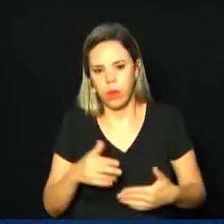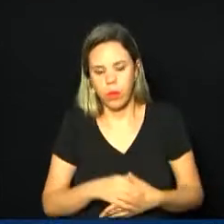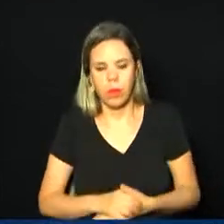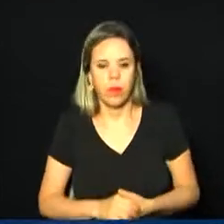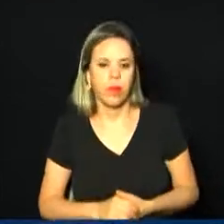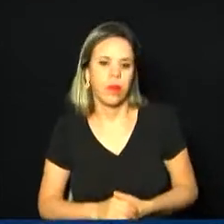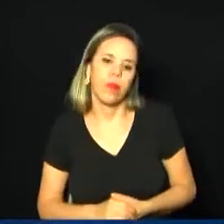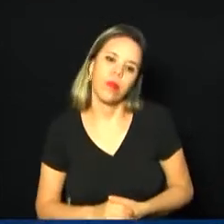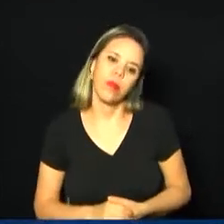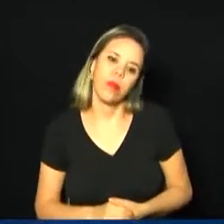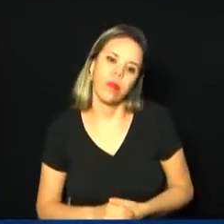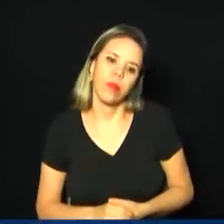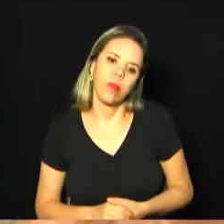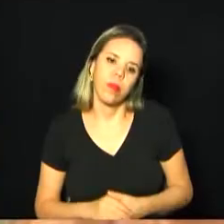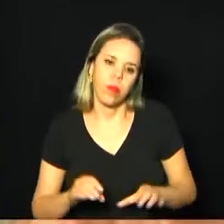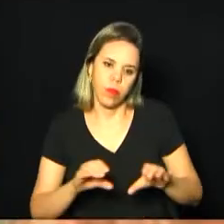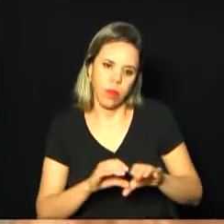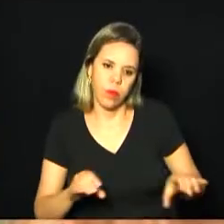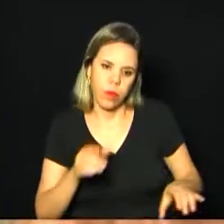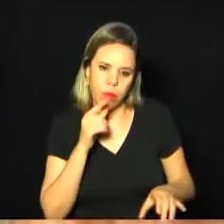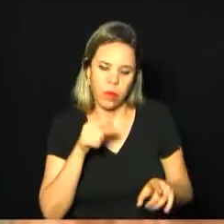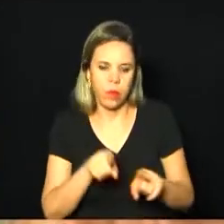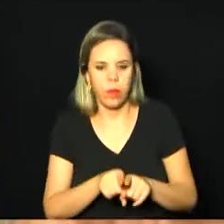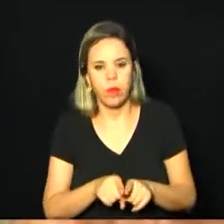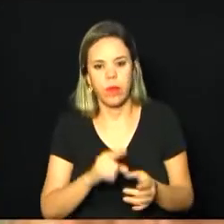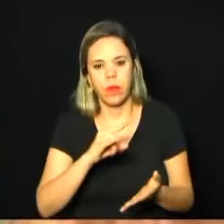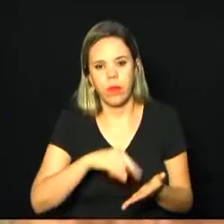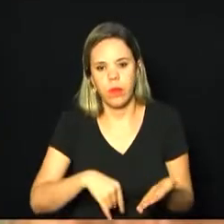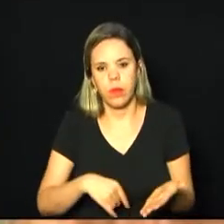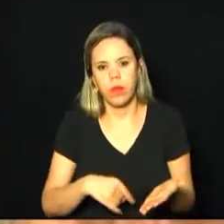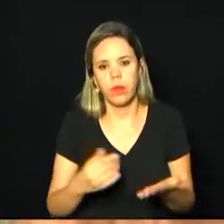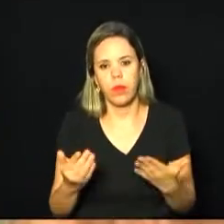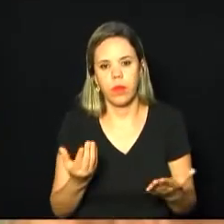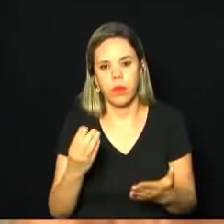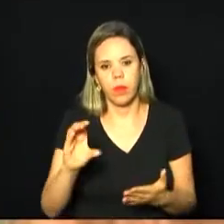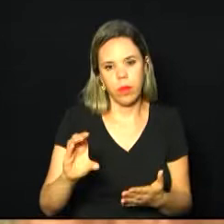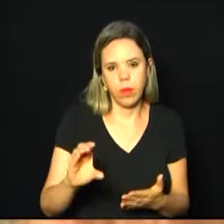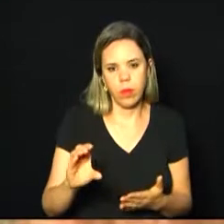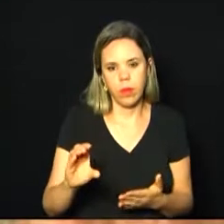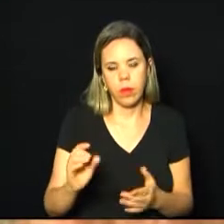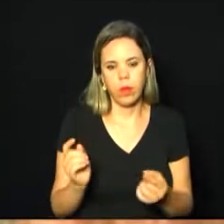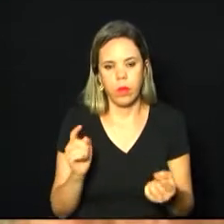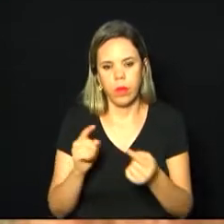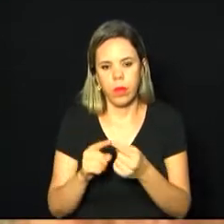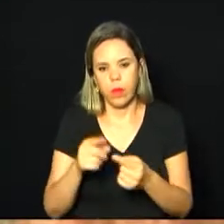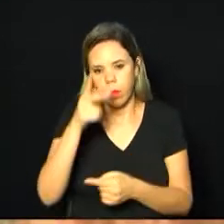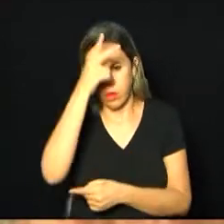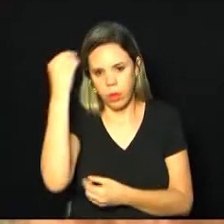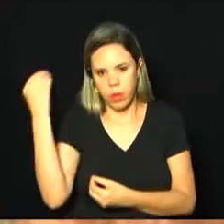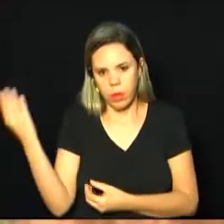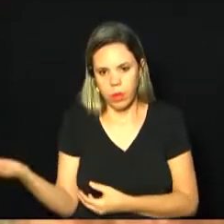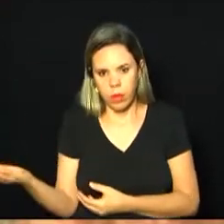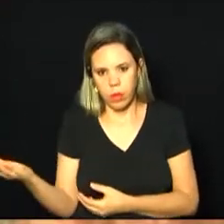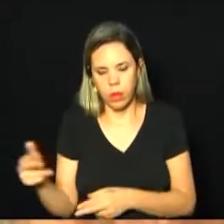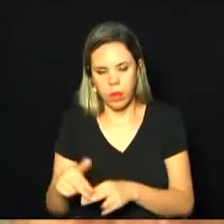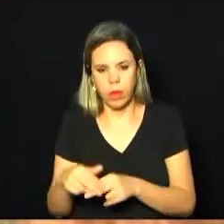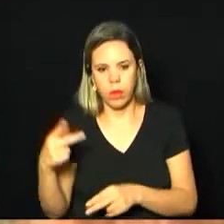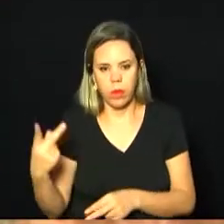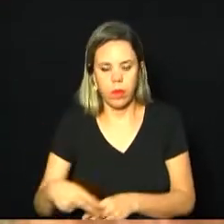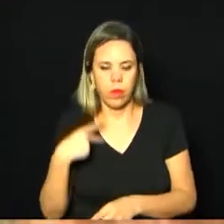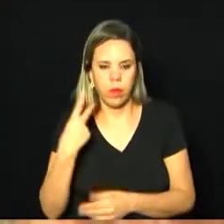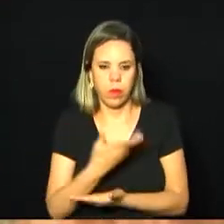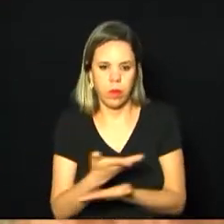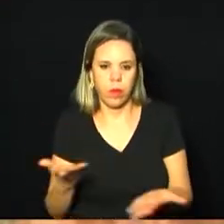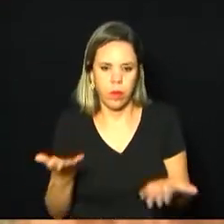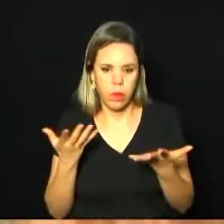e das instalações hidráulicas o requerimento é compartilhado e destinado ao executivo por meio dele os